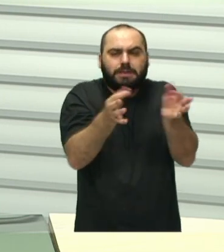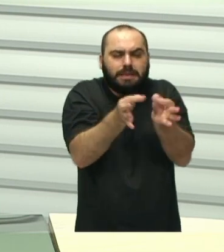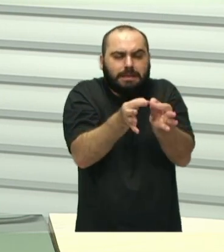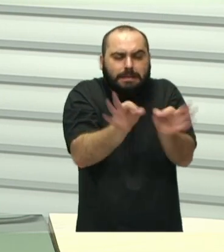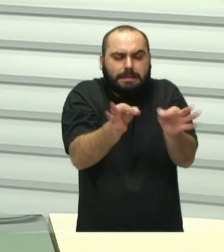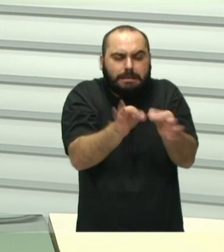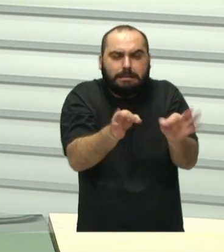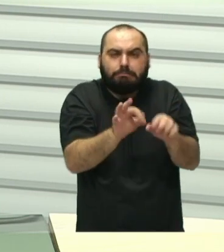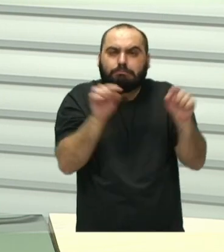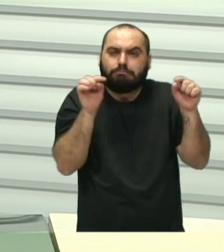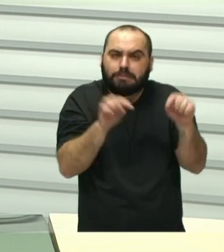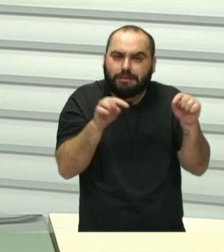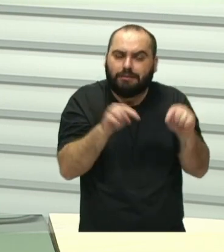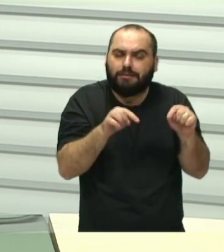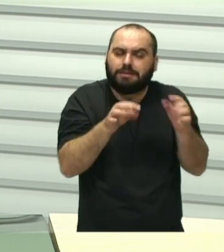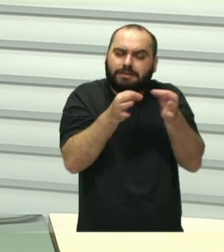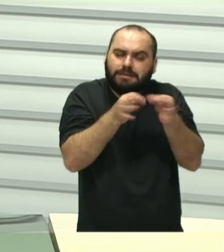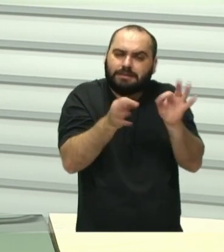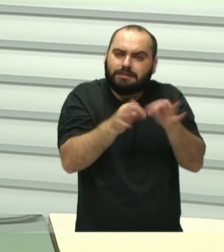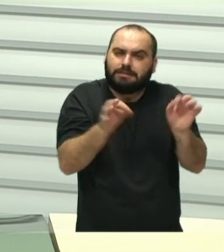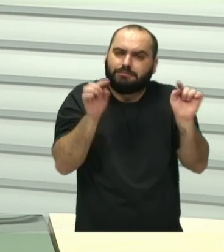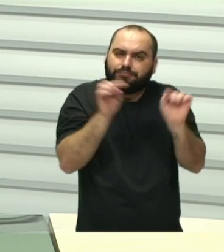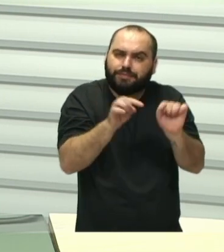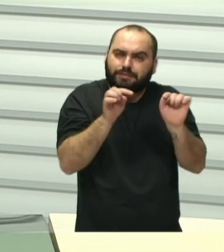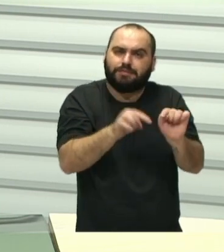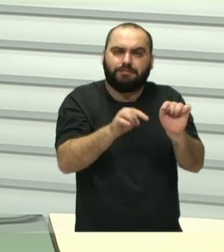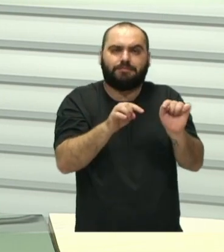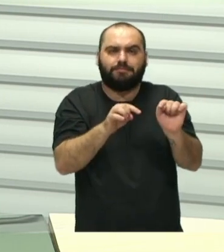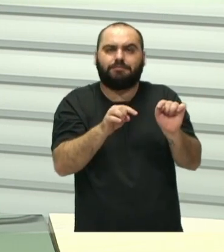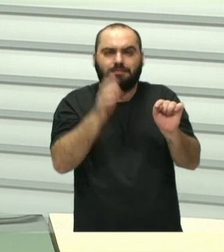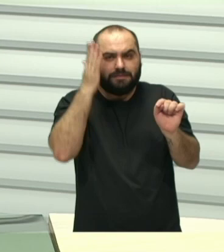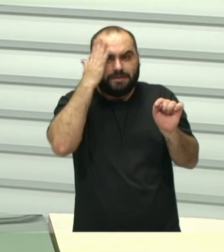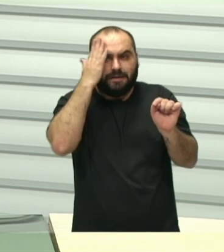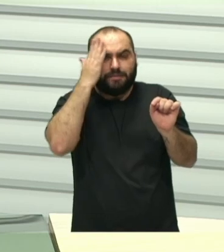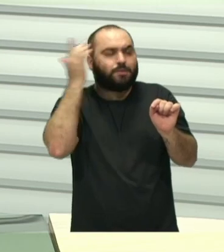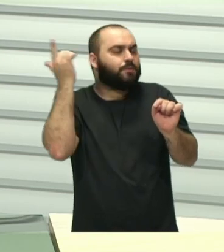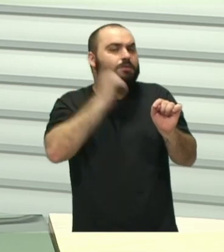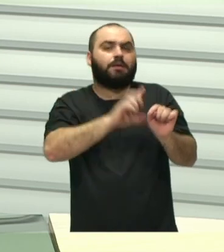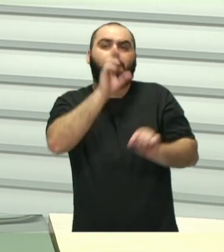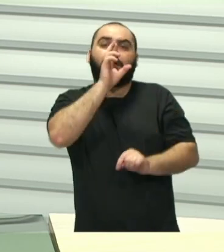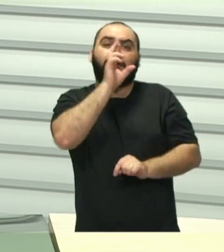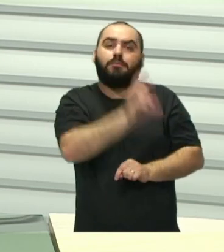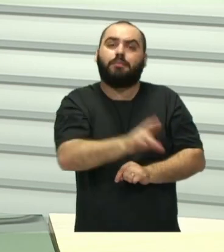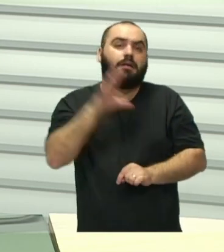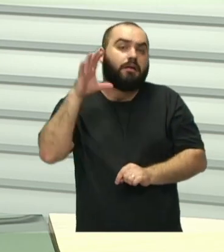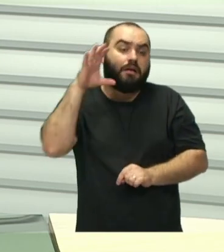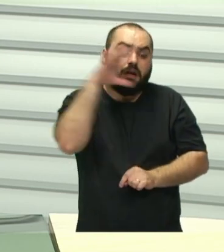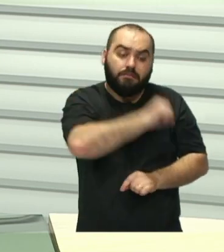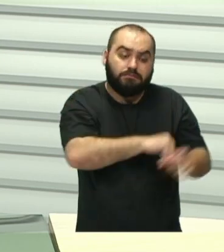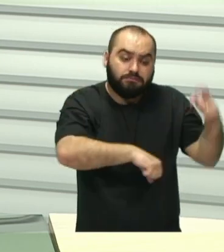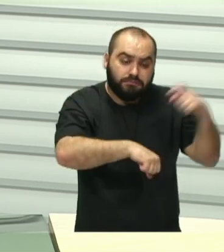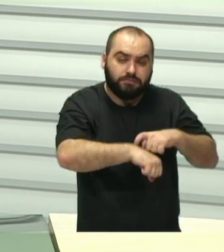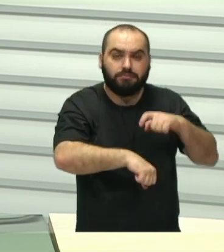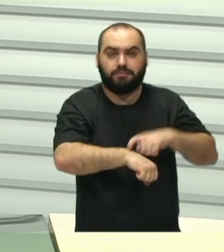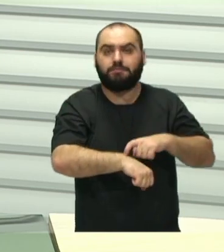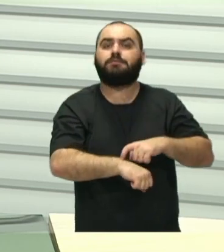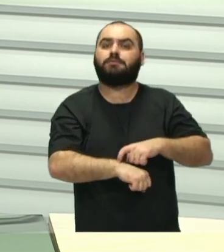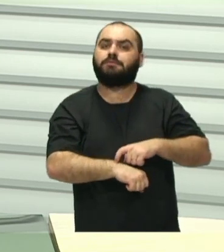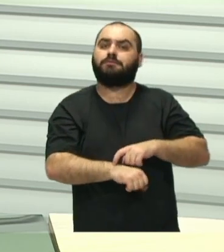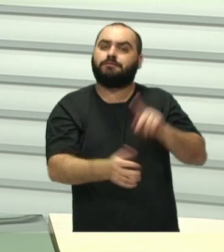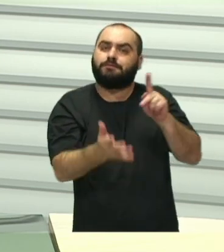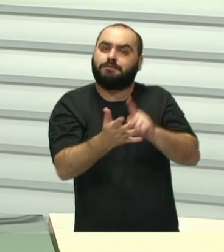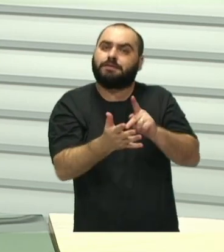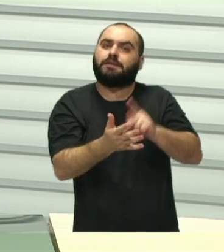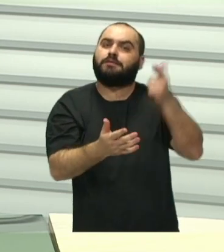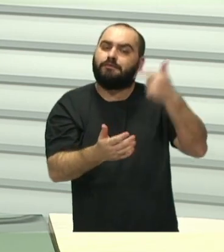uma forma que possa dar solução para aquela pessoa naquele plano naquele exato momento com certeza vai sair de